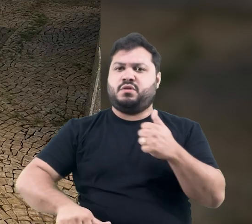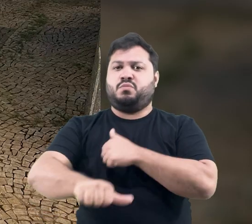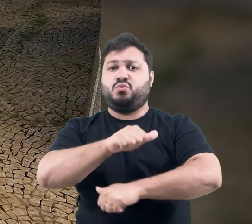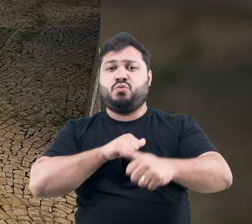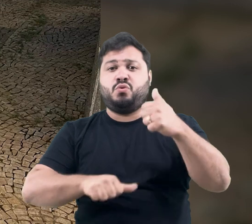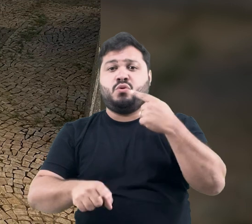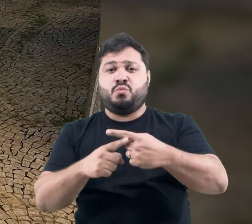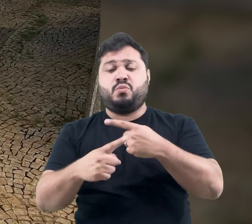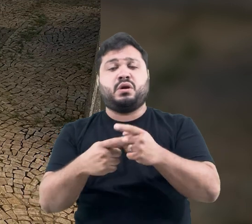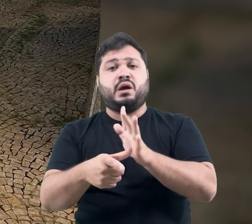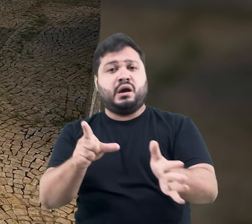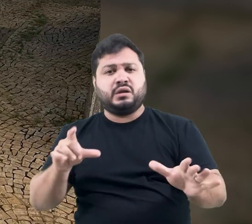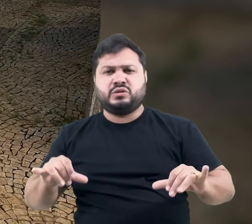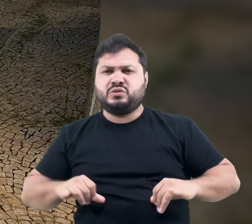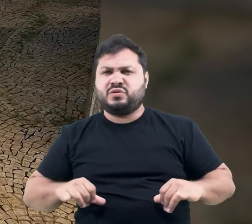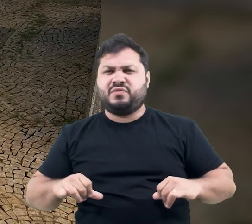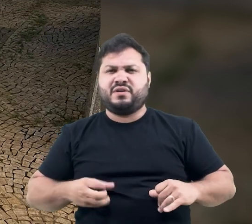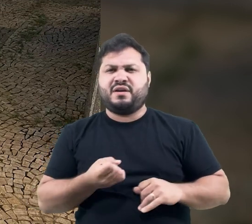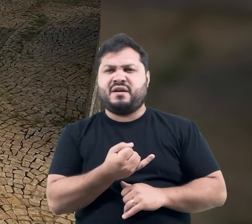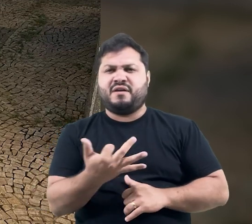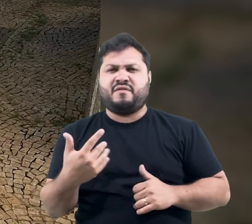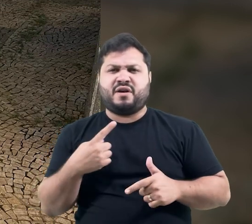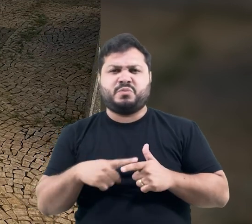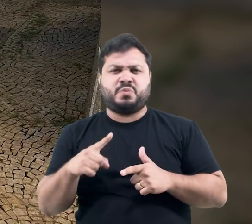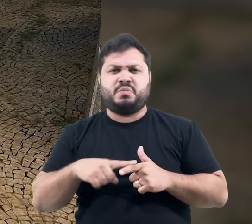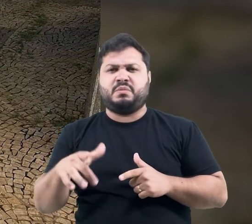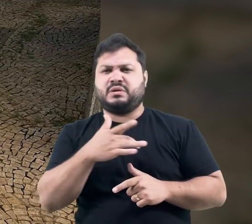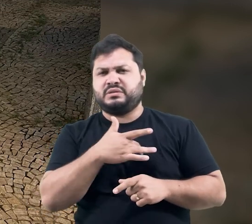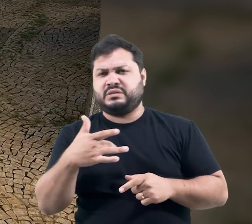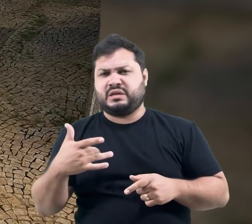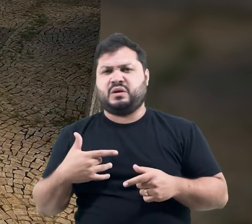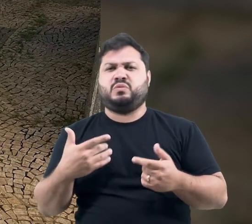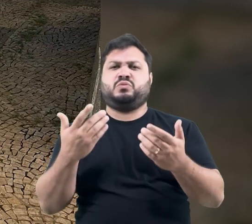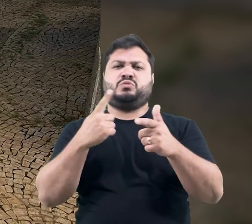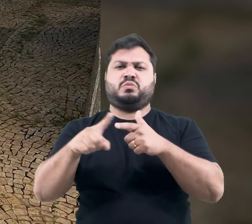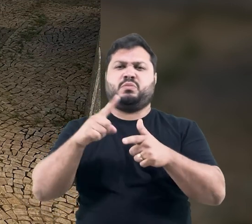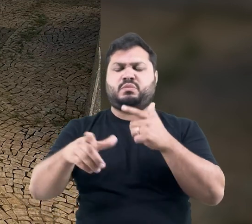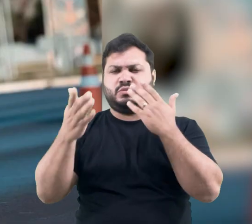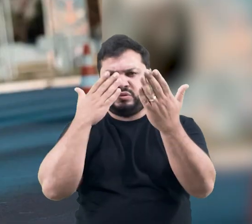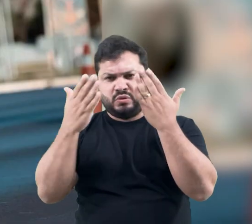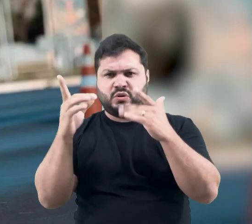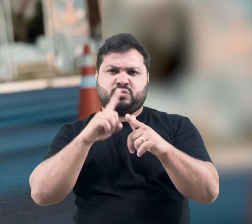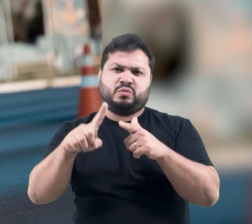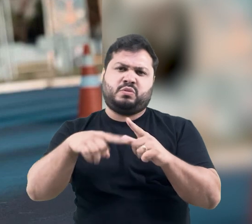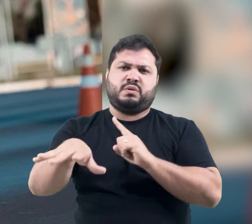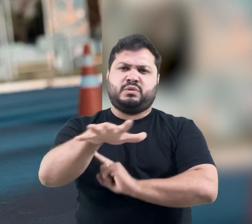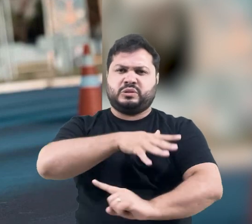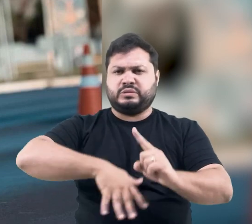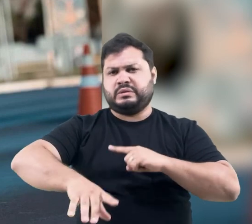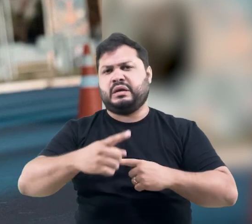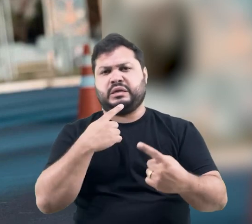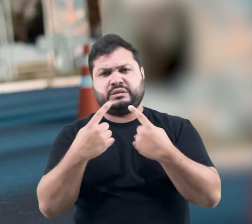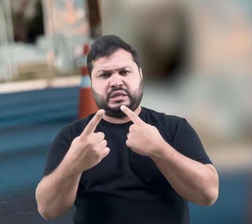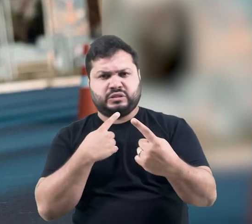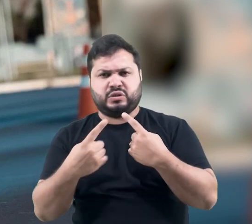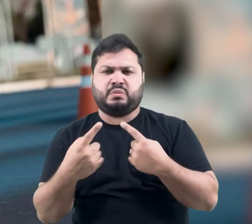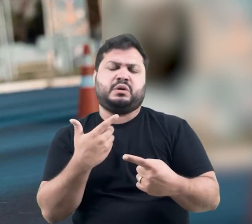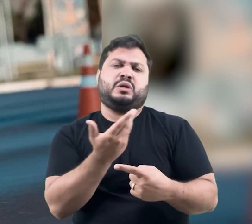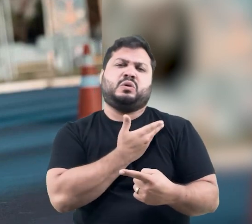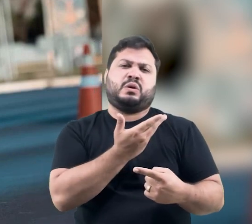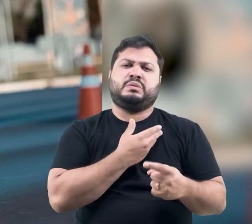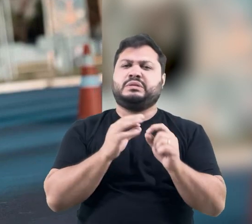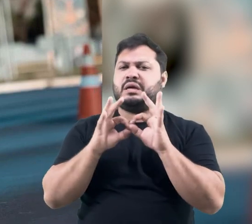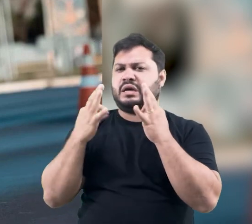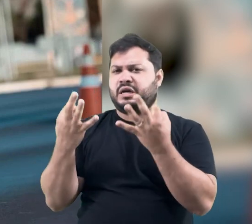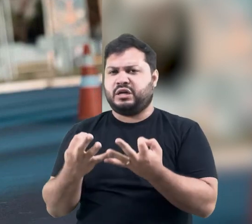mudou. Porque até então, antes disso, eu sofria muitos problemas de saúde, problemas psicológicos, problemas sociais, de relacionamento, tanto com